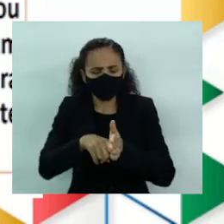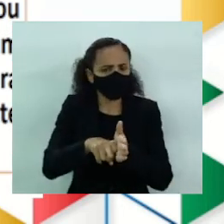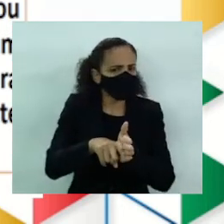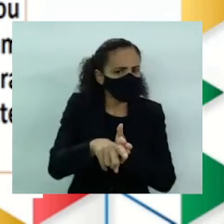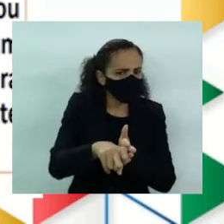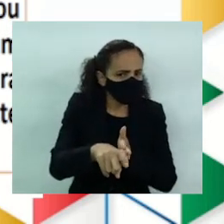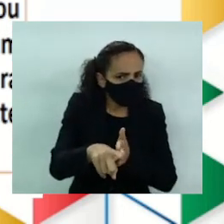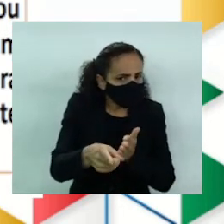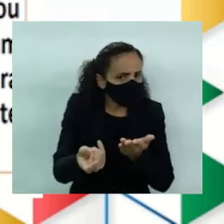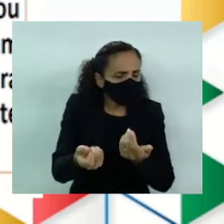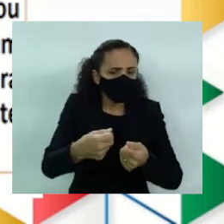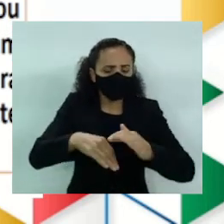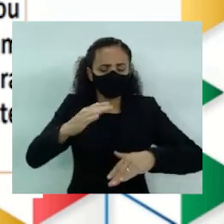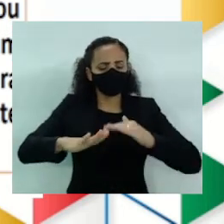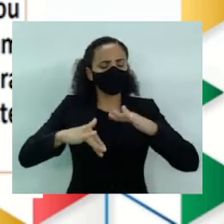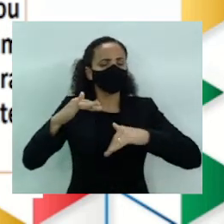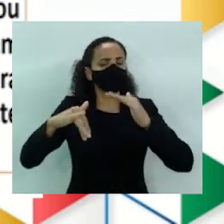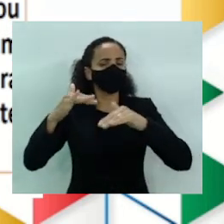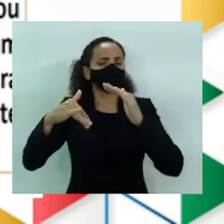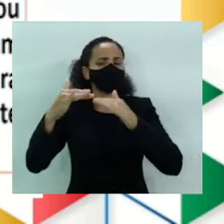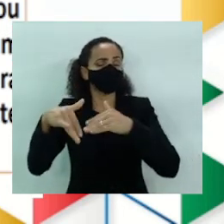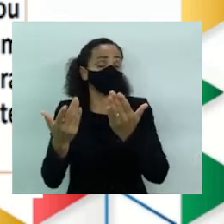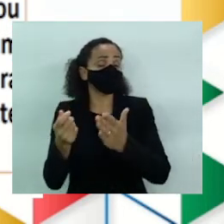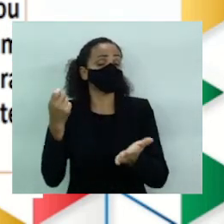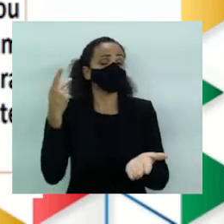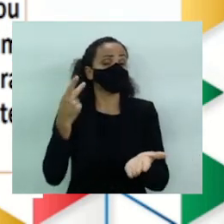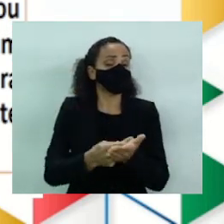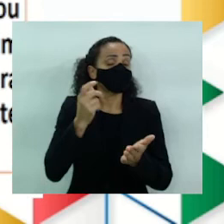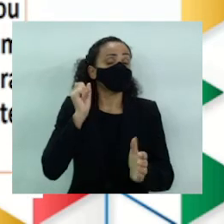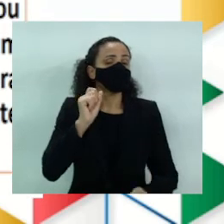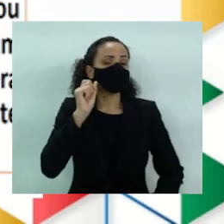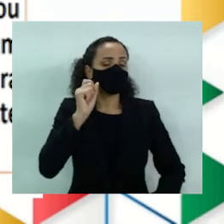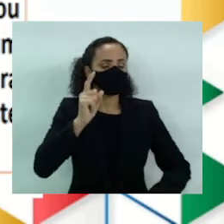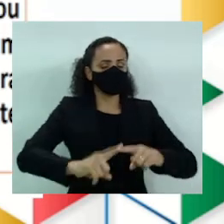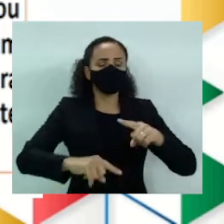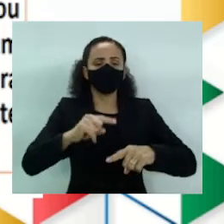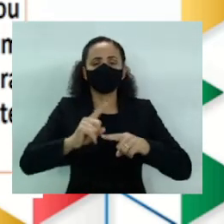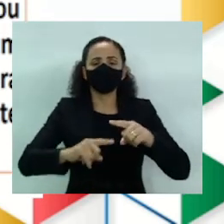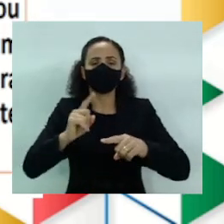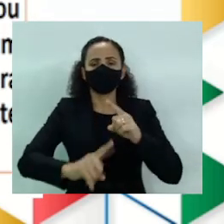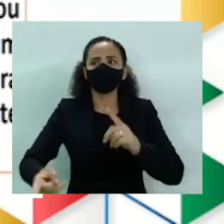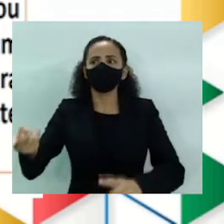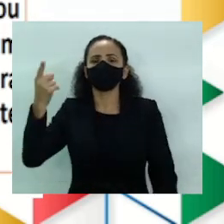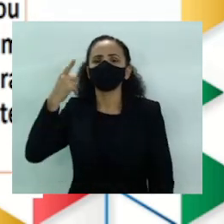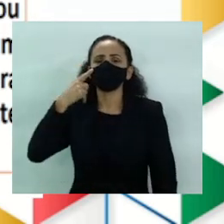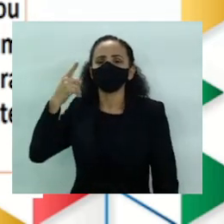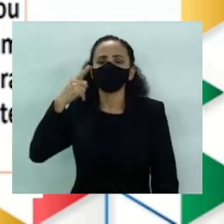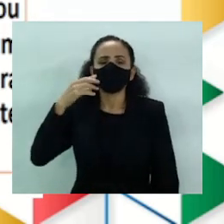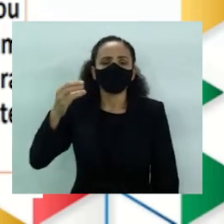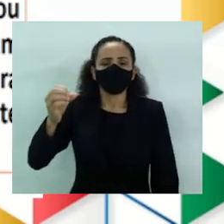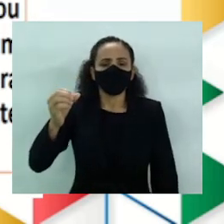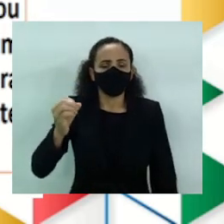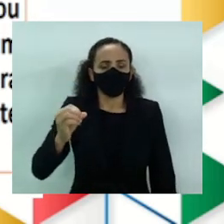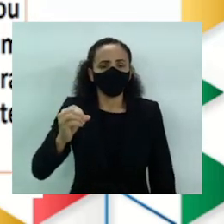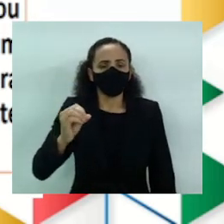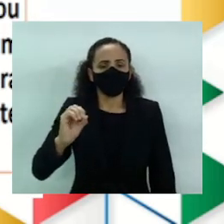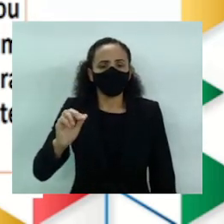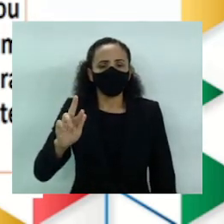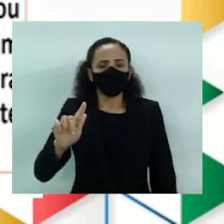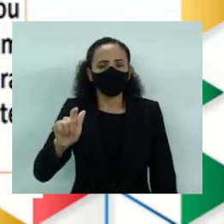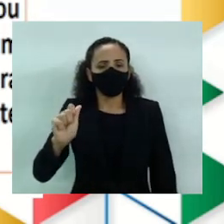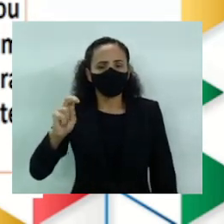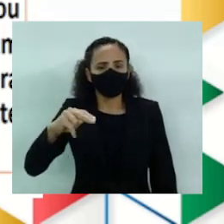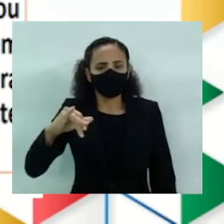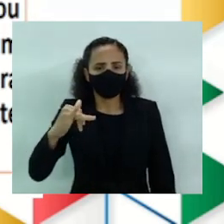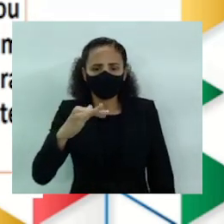fungos. Este processo tem como resultado final um produto, o composto orgânico, que pode ser aplicado ao solo